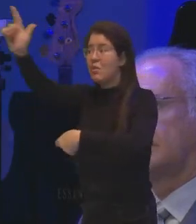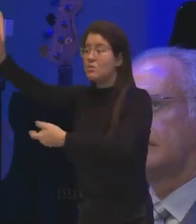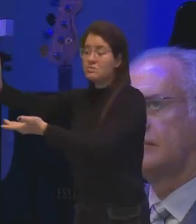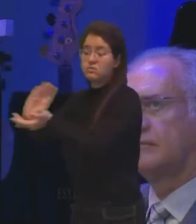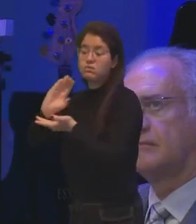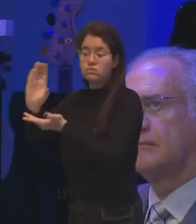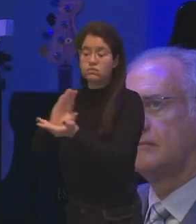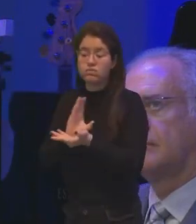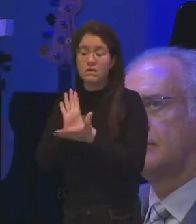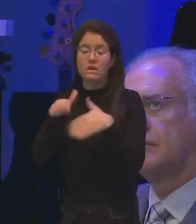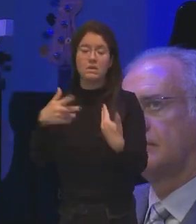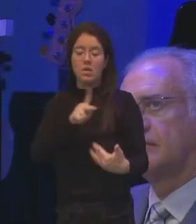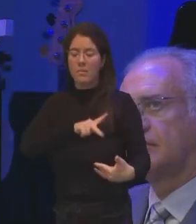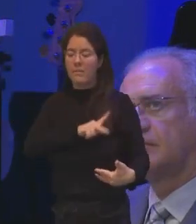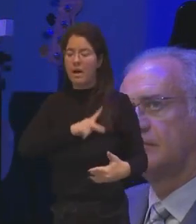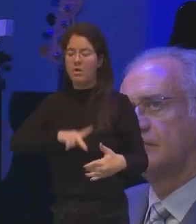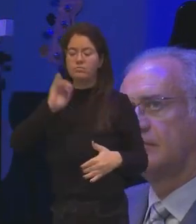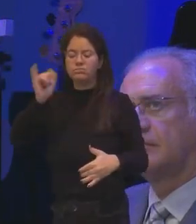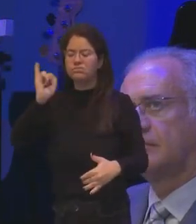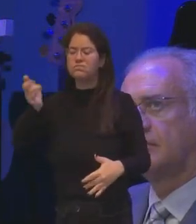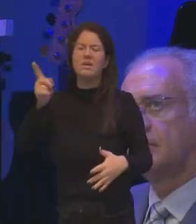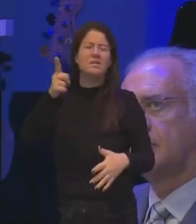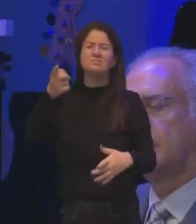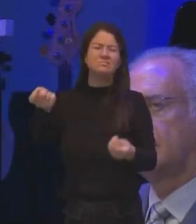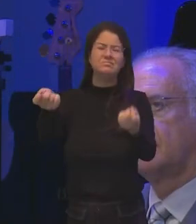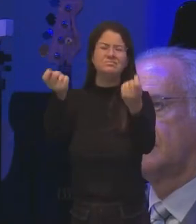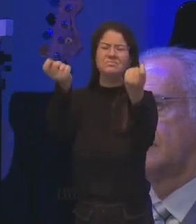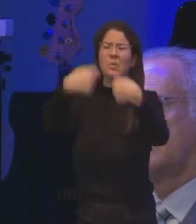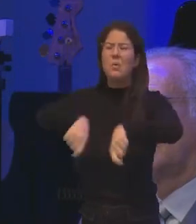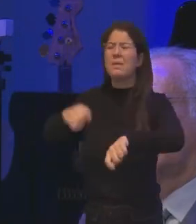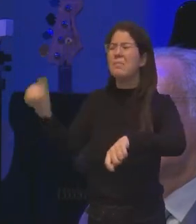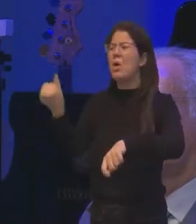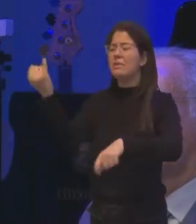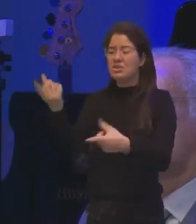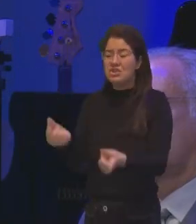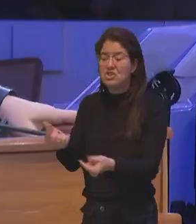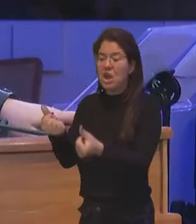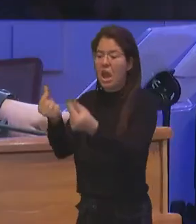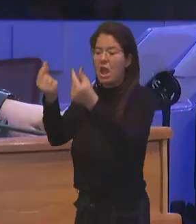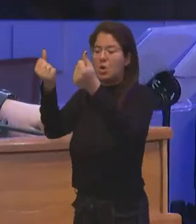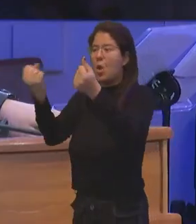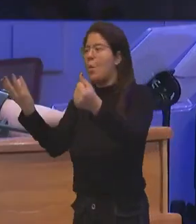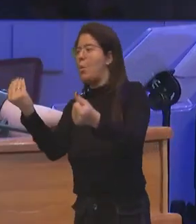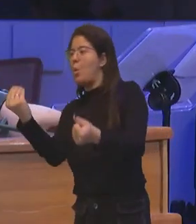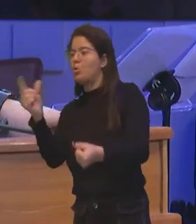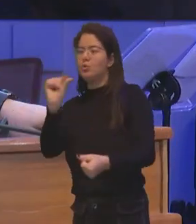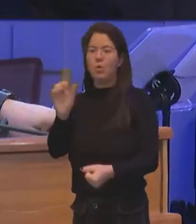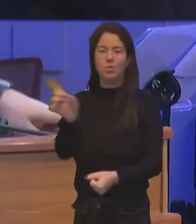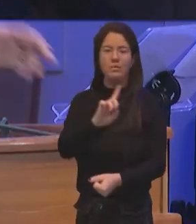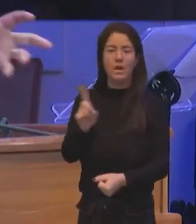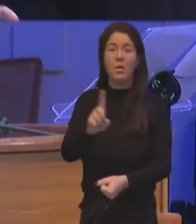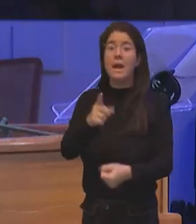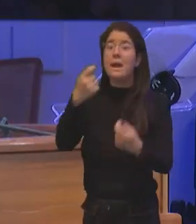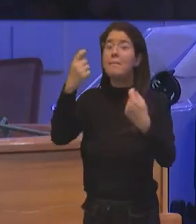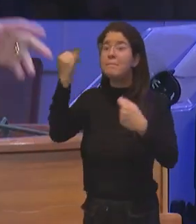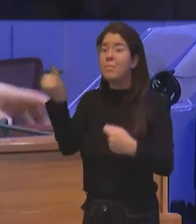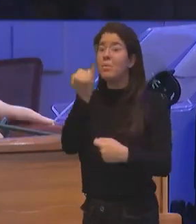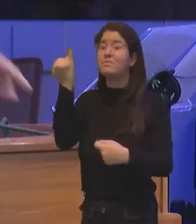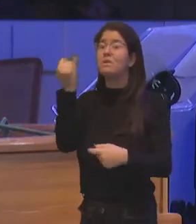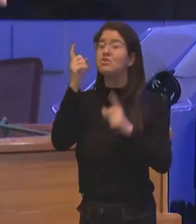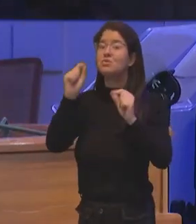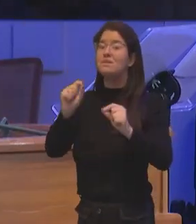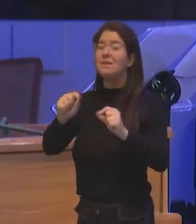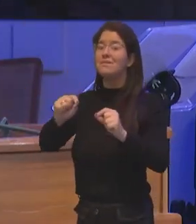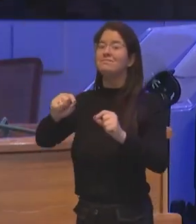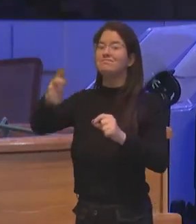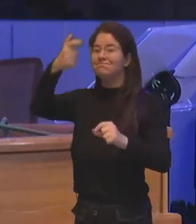dizendo: olha, não importa a quantia, contanto que faça isso no seu coração, generosidade. A igreja que queremos ser